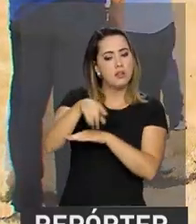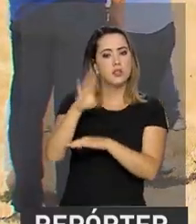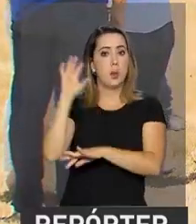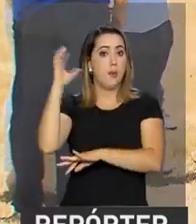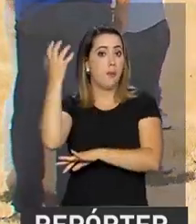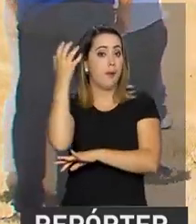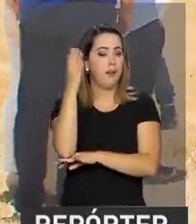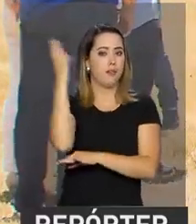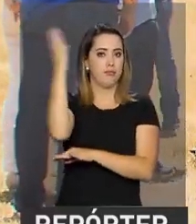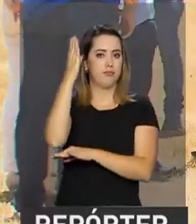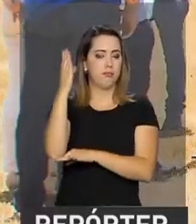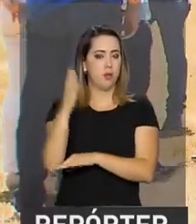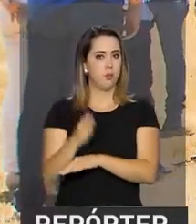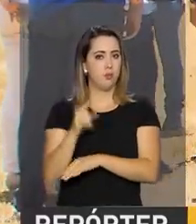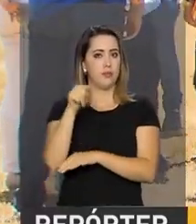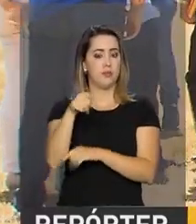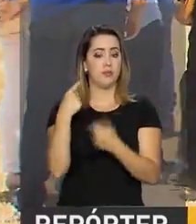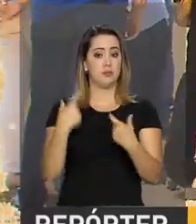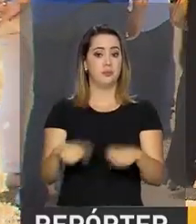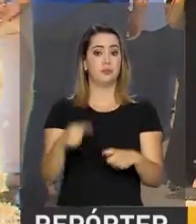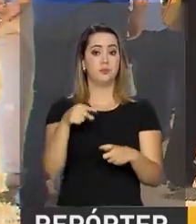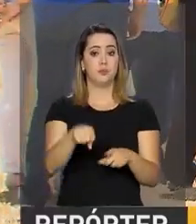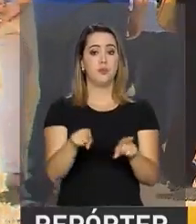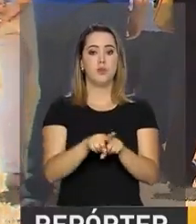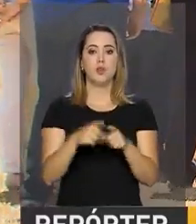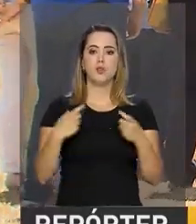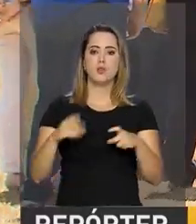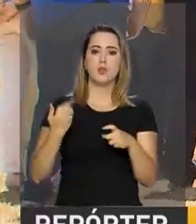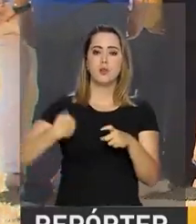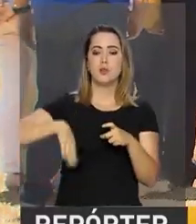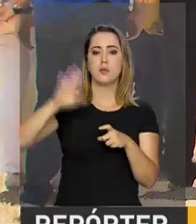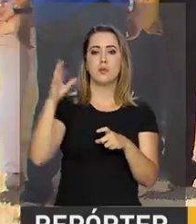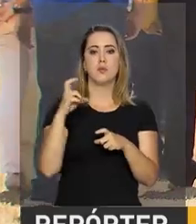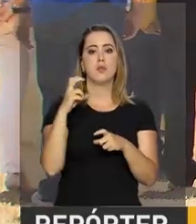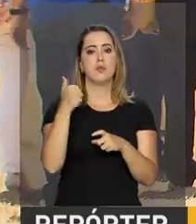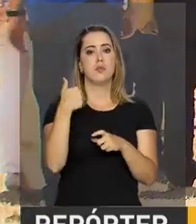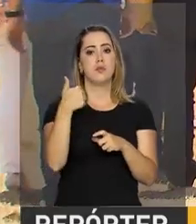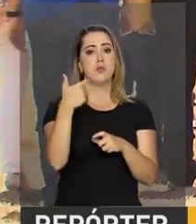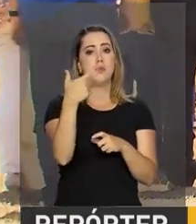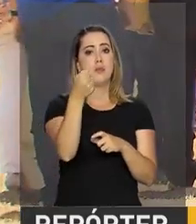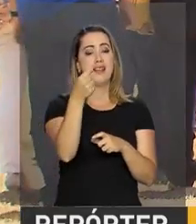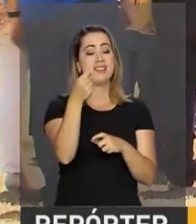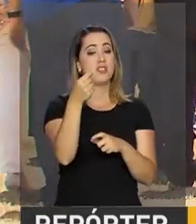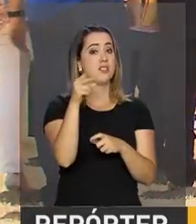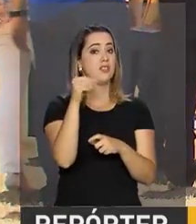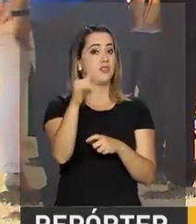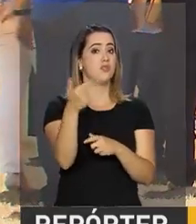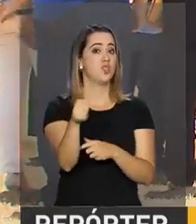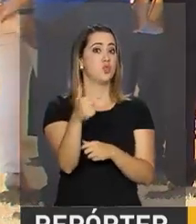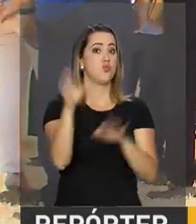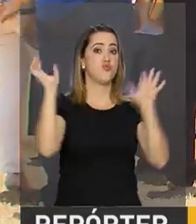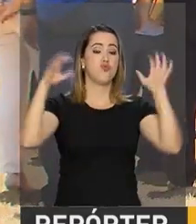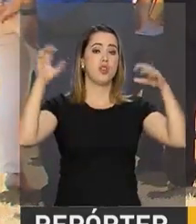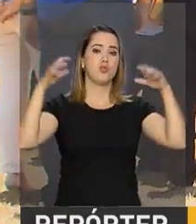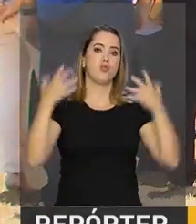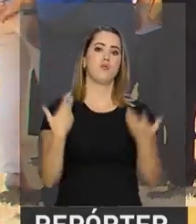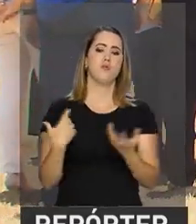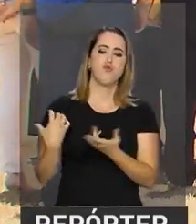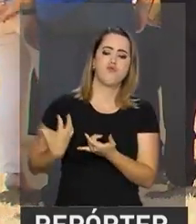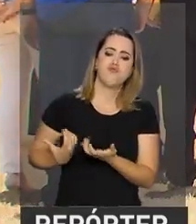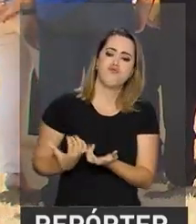parque nacional aqui do estado. Nessa região, já são mais de 120 dias sem chuvas e as queimadas